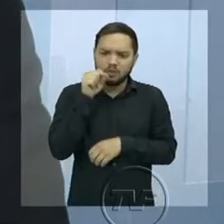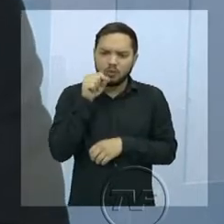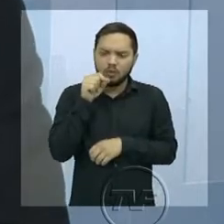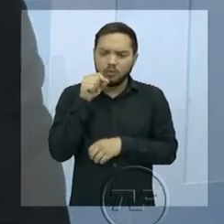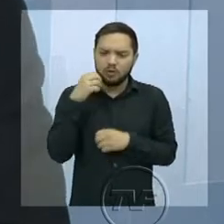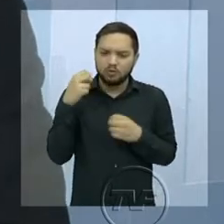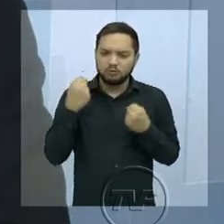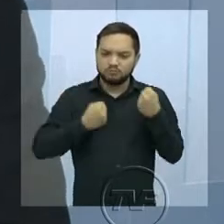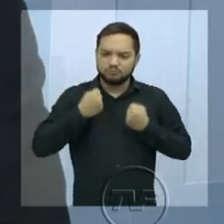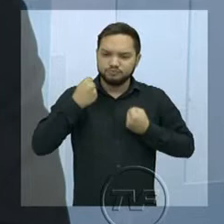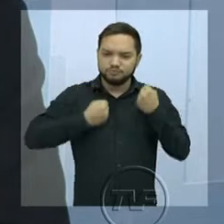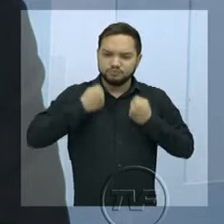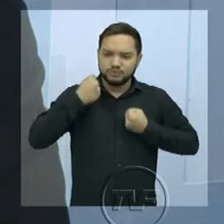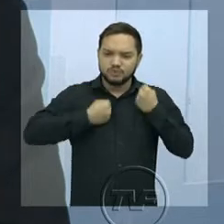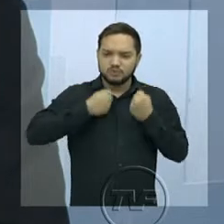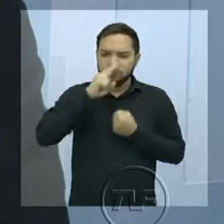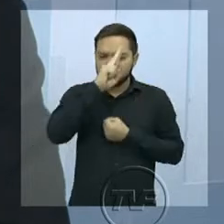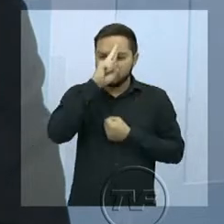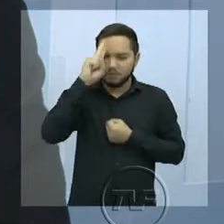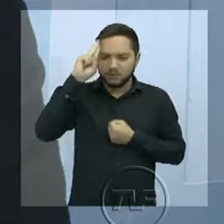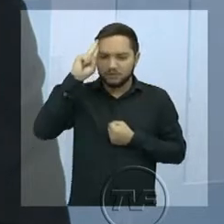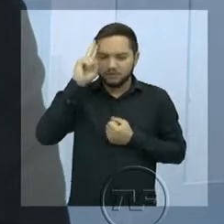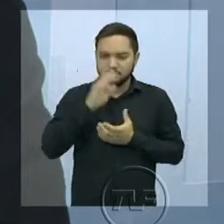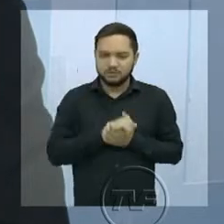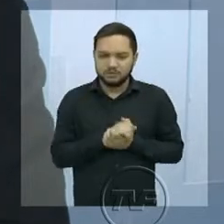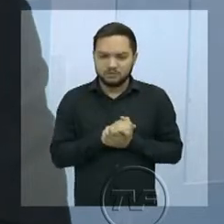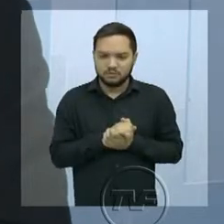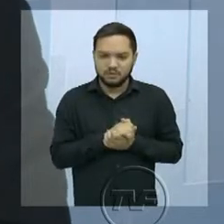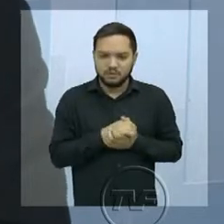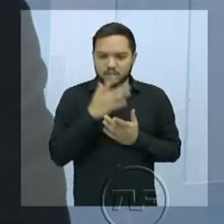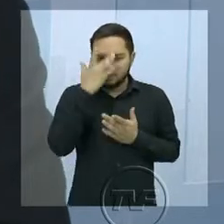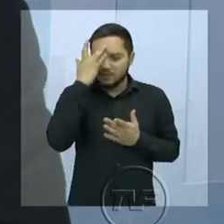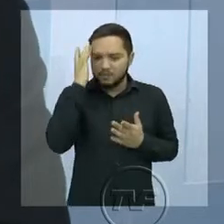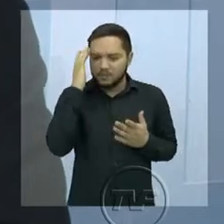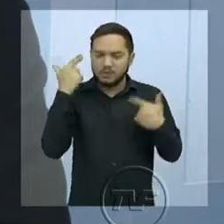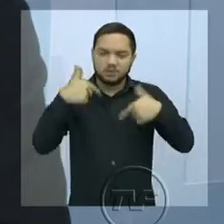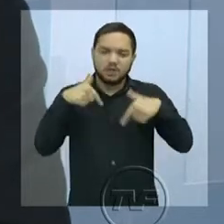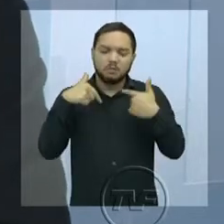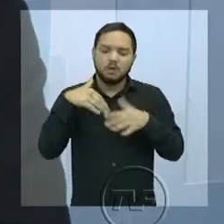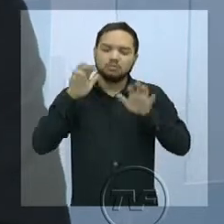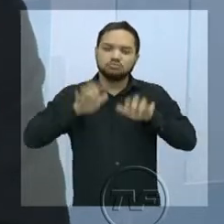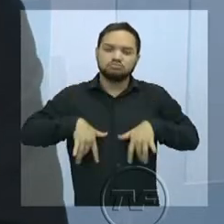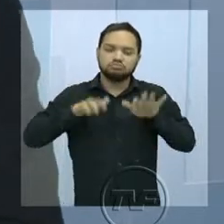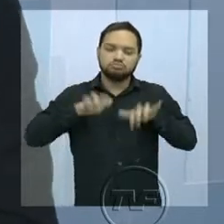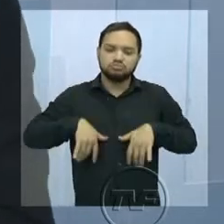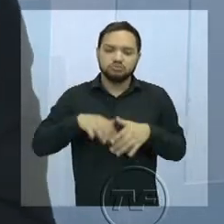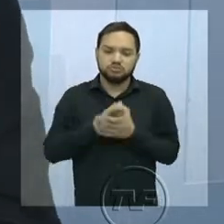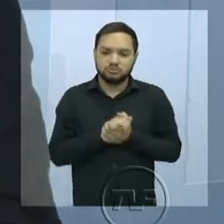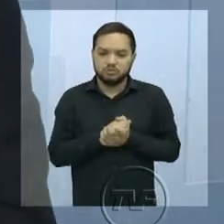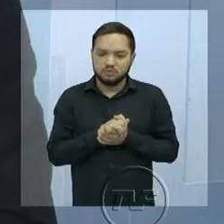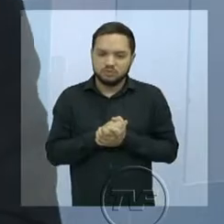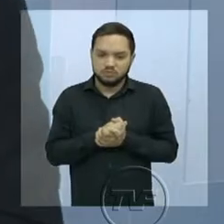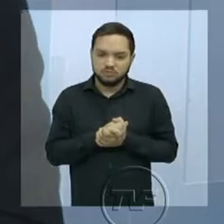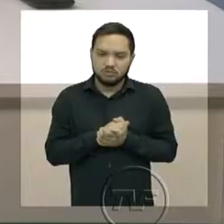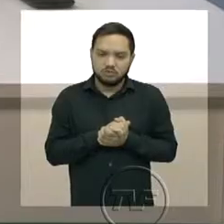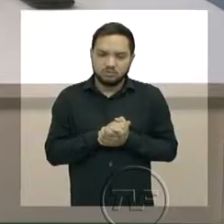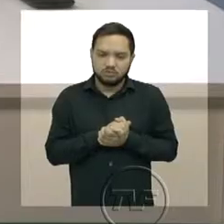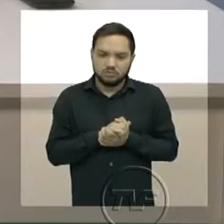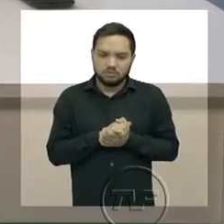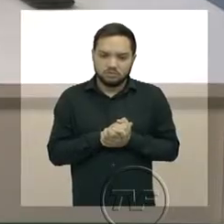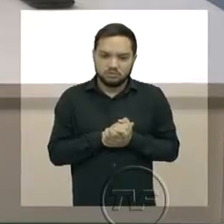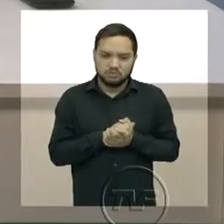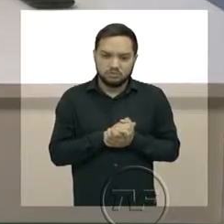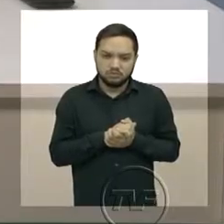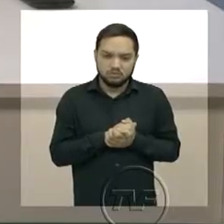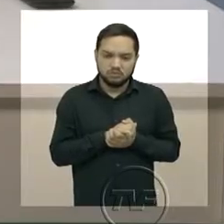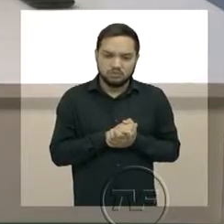sabe? Pessoas que até ontem trabalhavam em escritórios, em ambientes fechados. E não é fazendo extra, não, é complementando a renda para